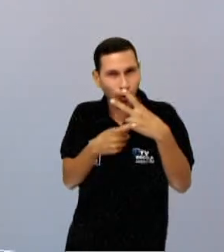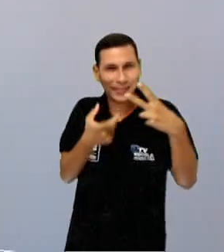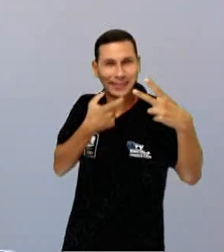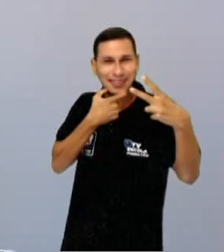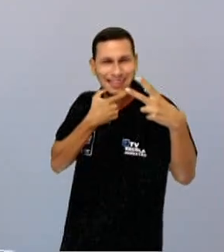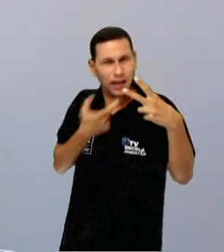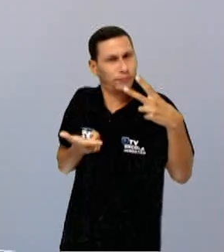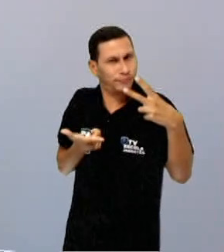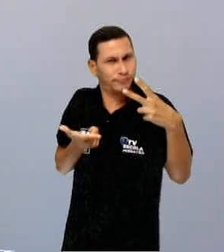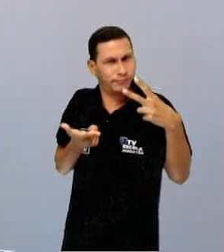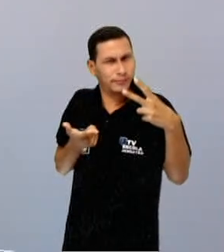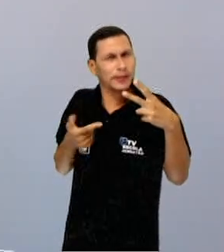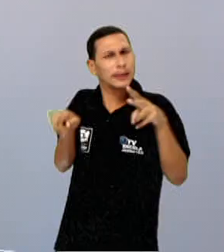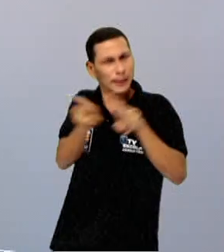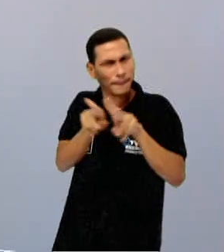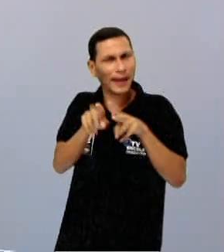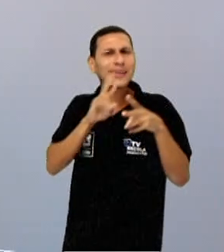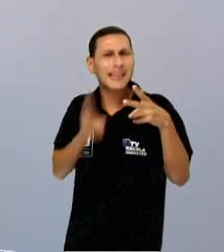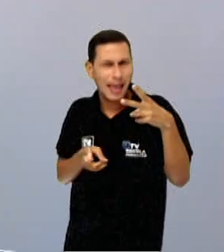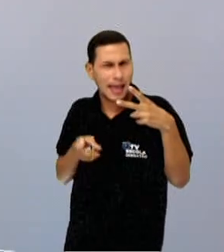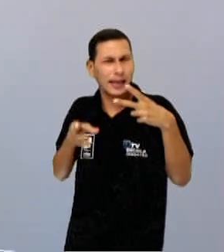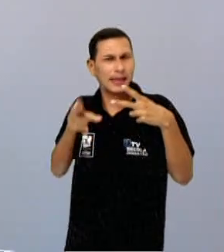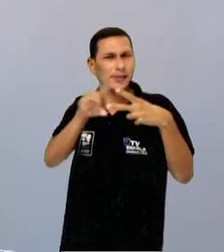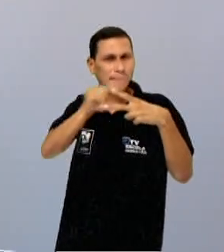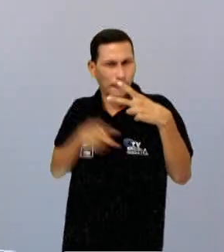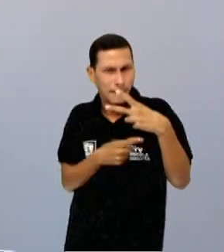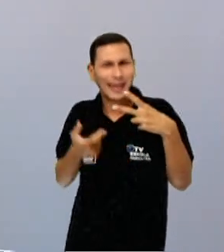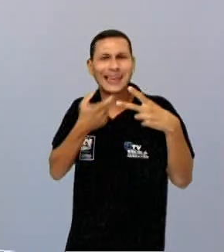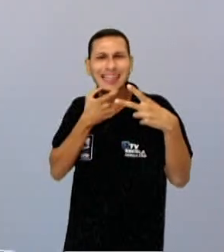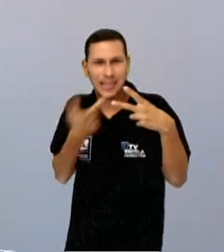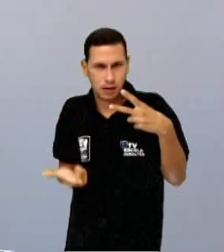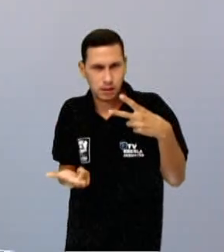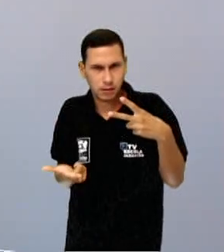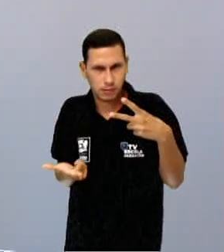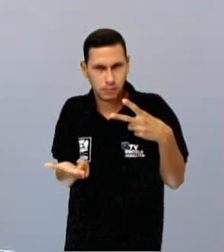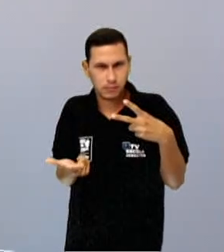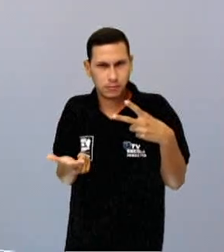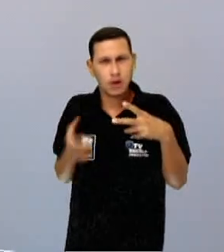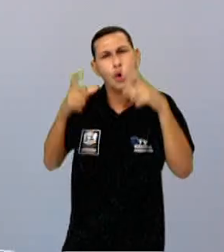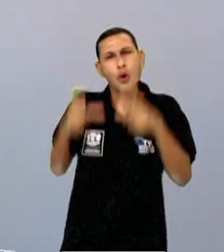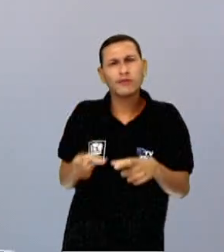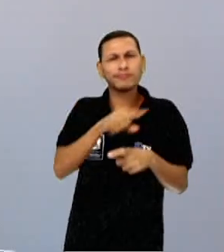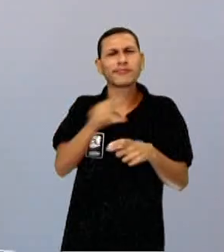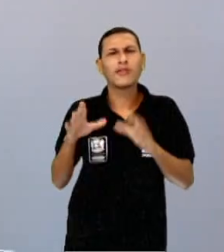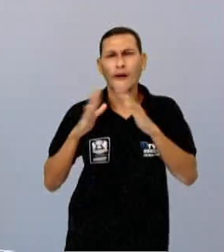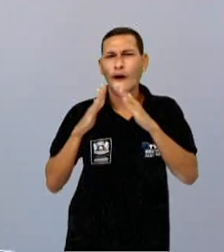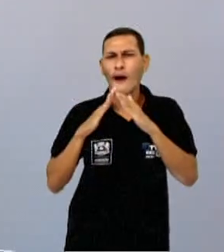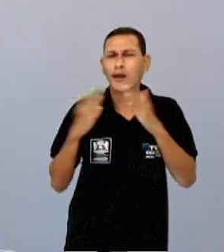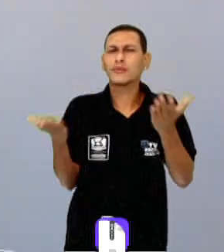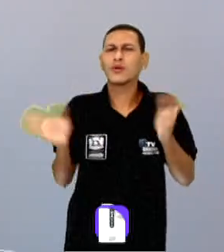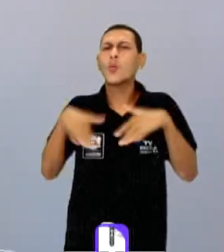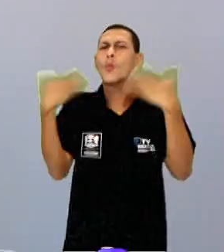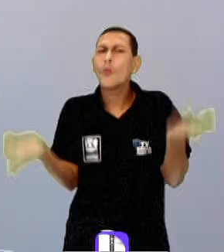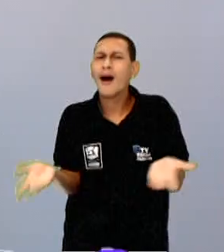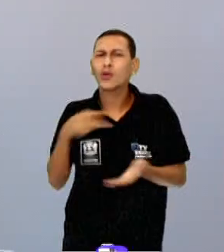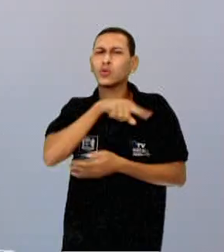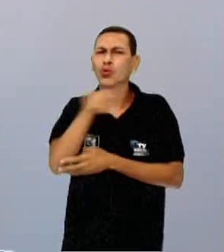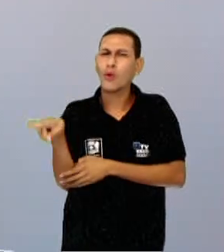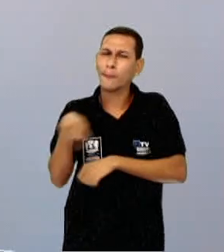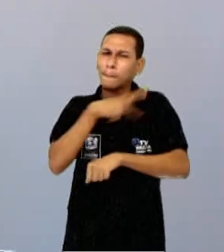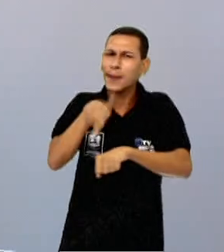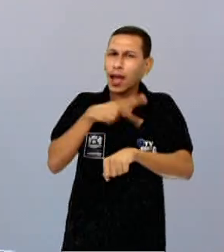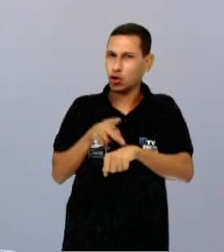Em inglês Where are you from e What's your nationality se a sua resposta